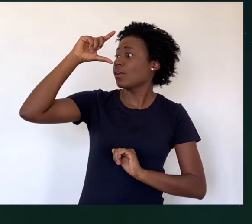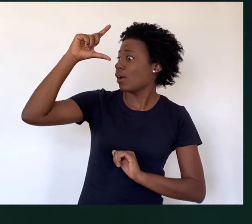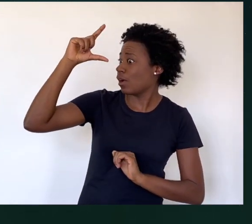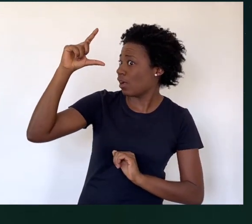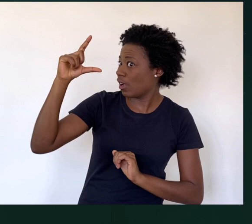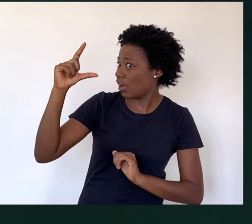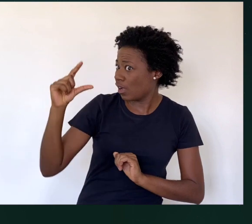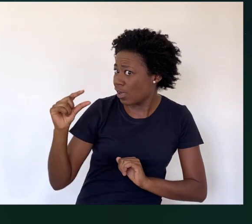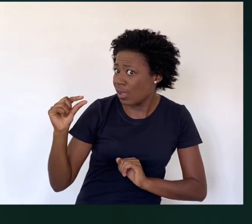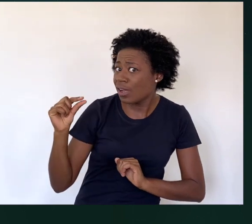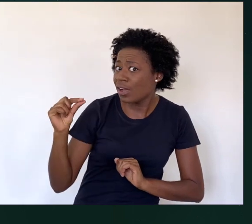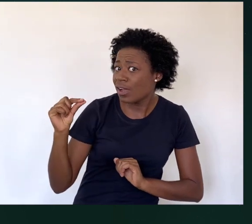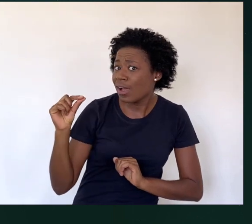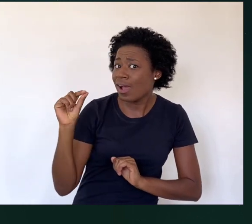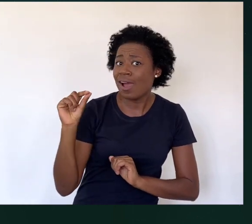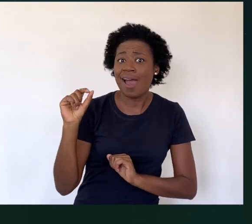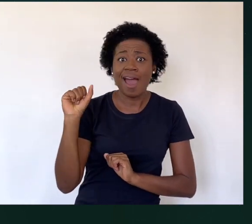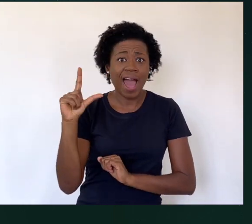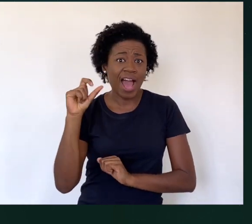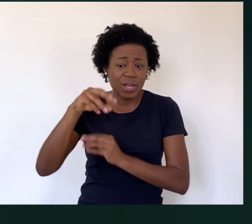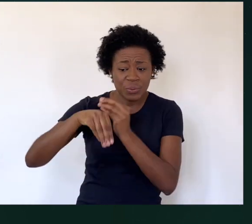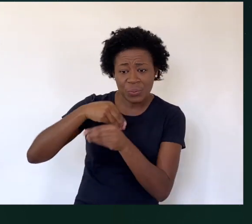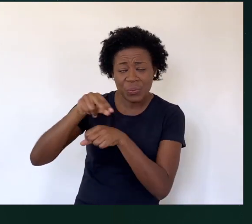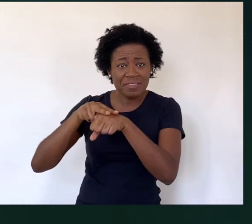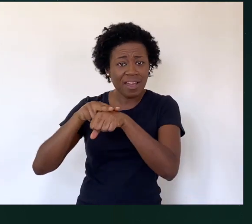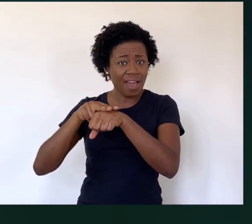Nariz azul esverdeado,